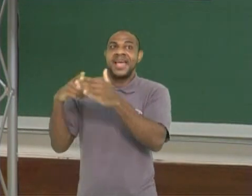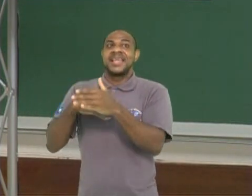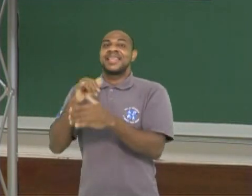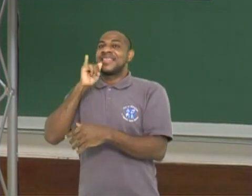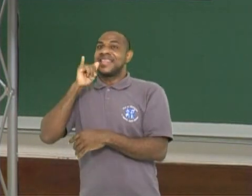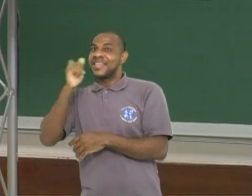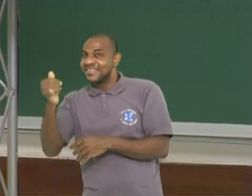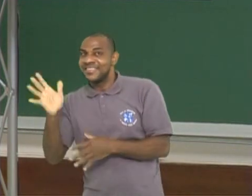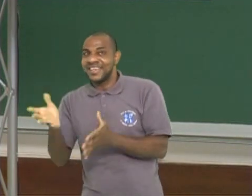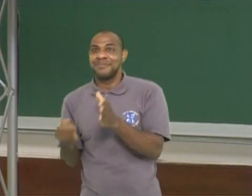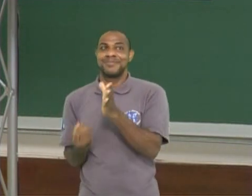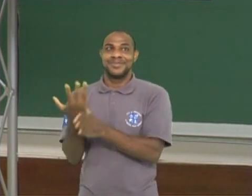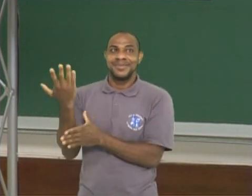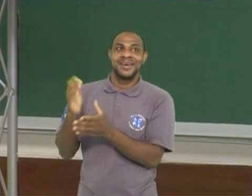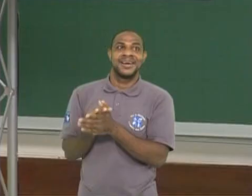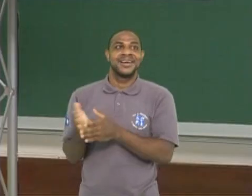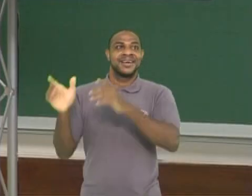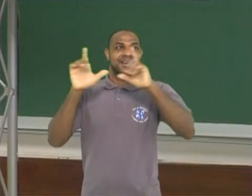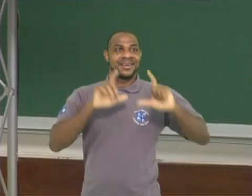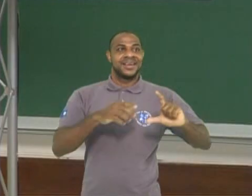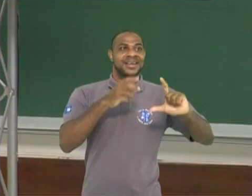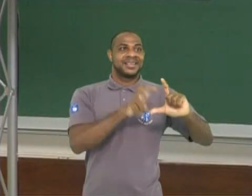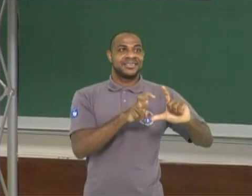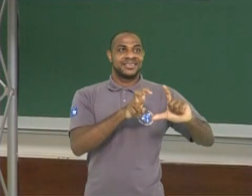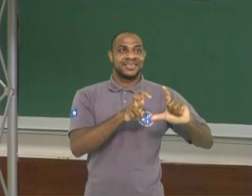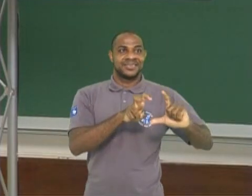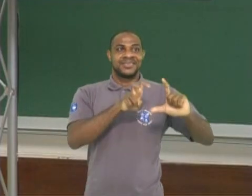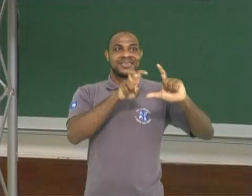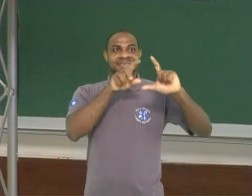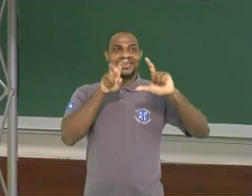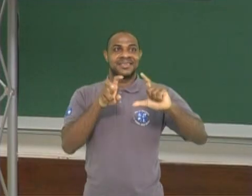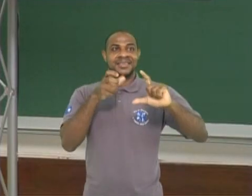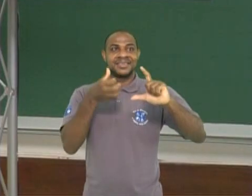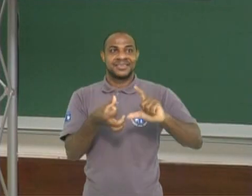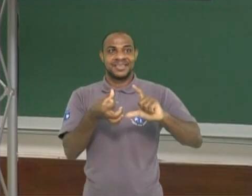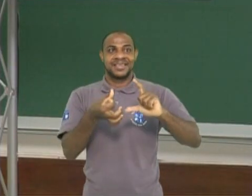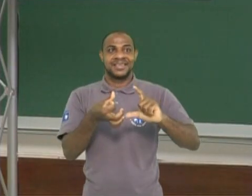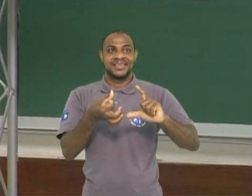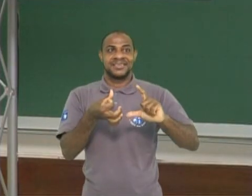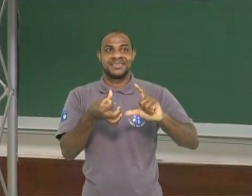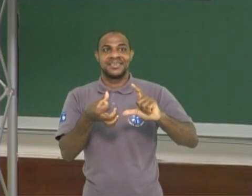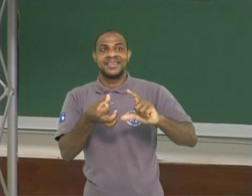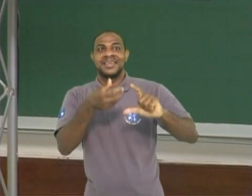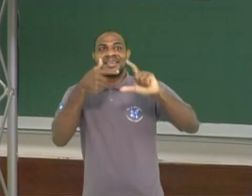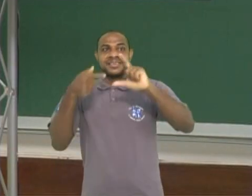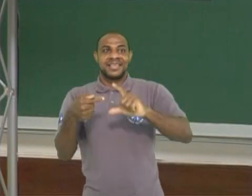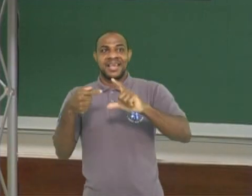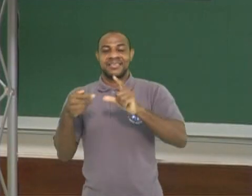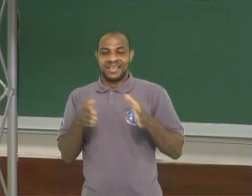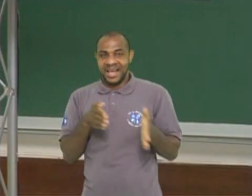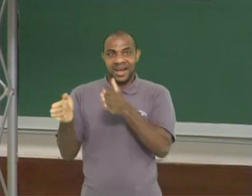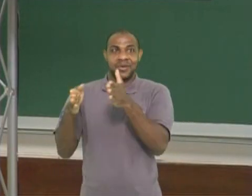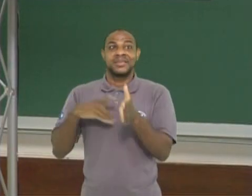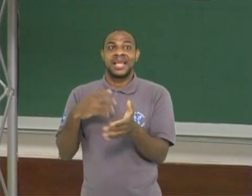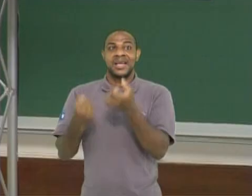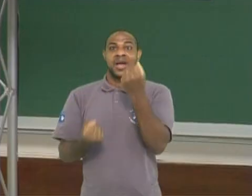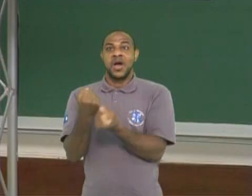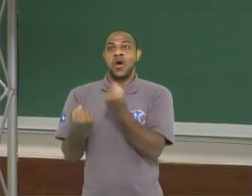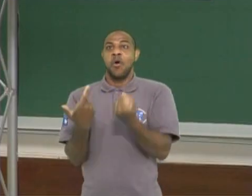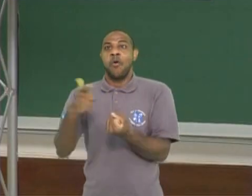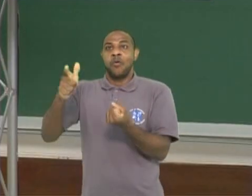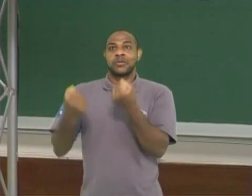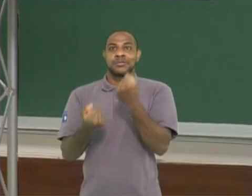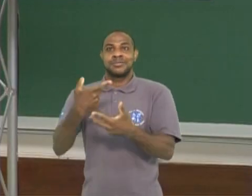energia elétrica, as casas vão aumentando, as ruas também, nós já temos outros meios de